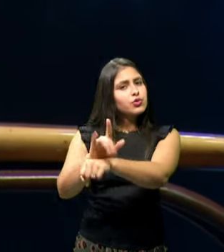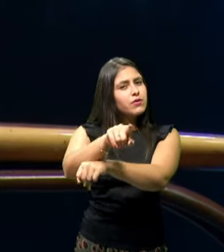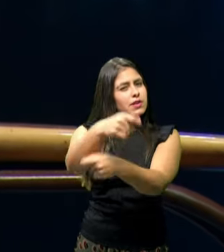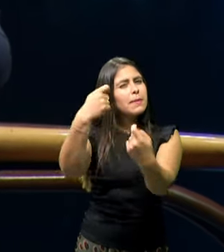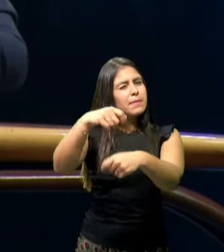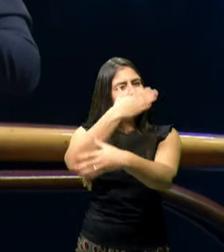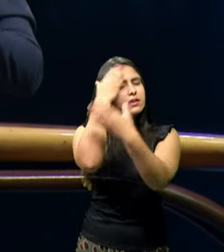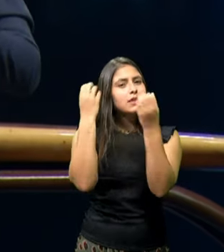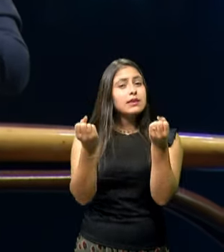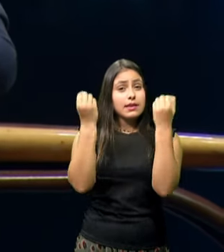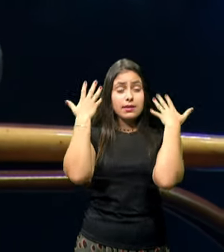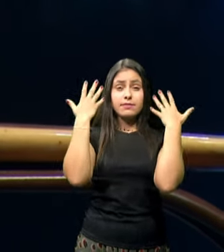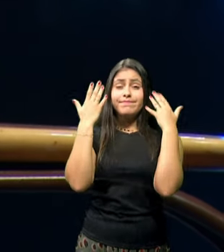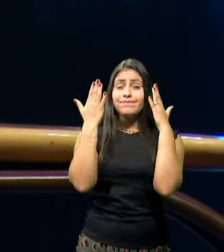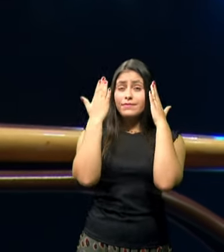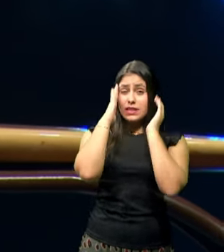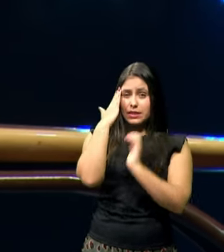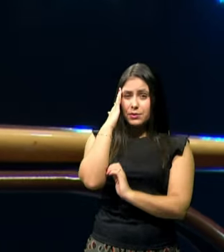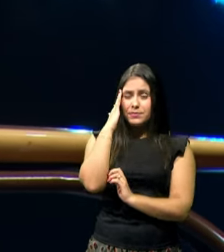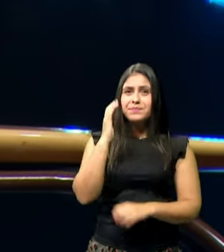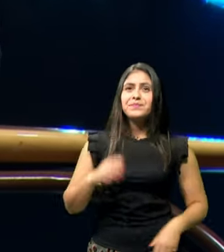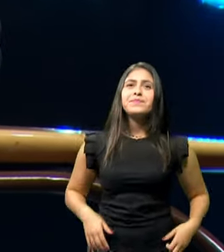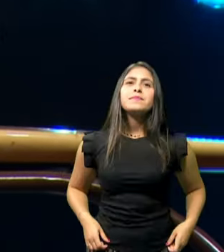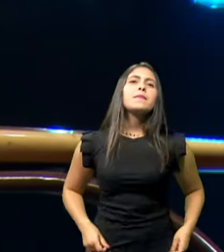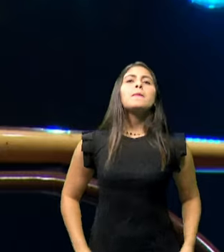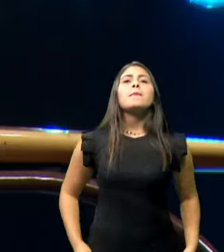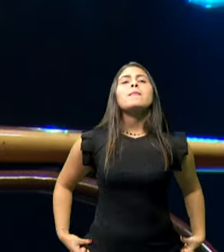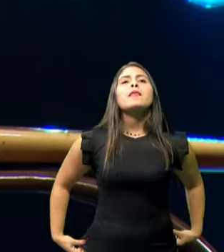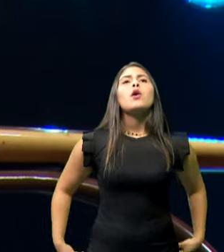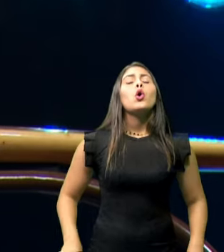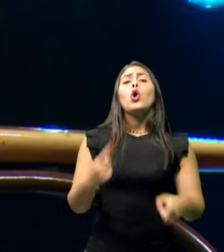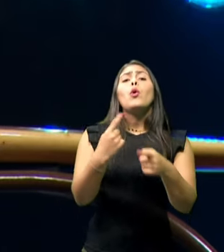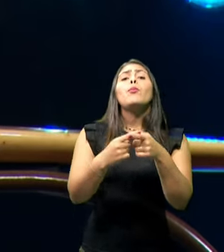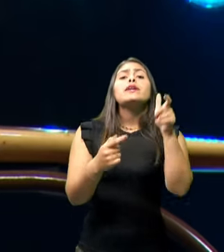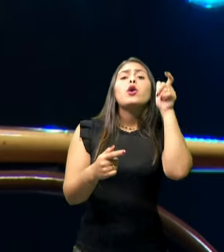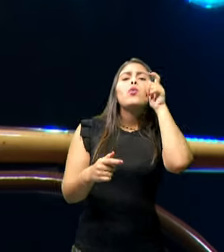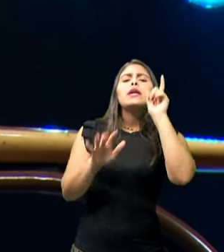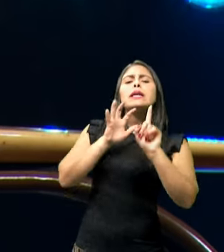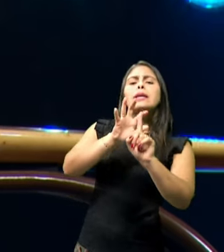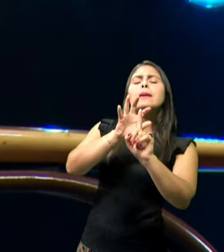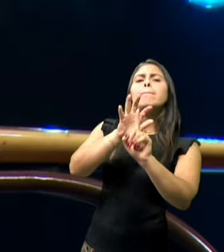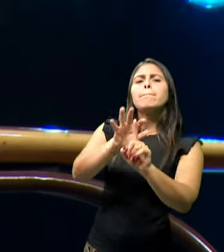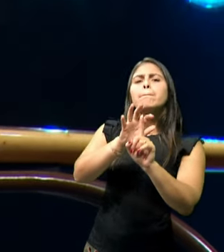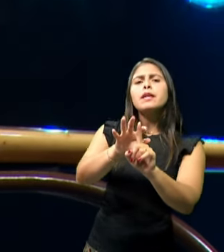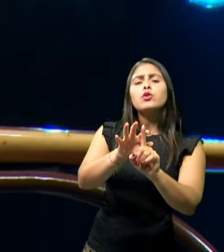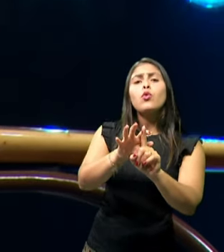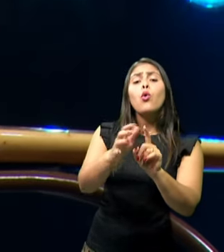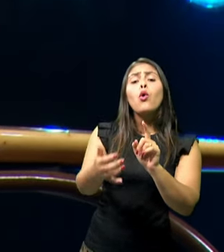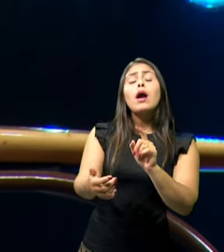precisa esquecer. Agora olha que coisa interessante. Por que Satanás trabalha no nosso passado?